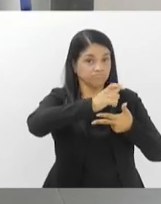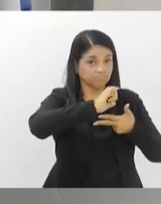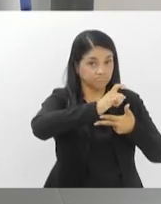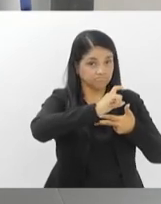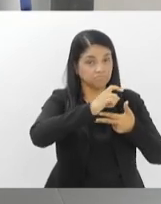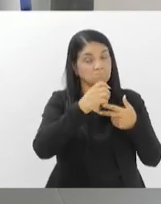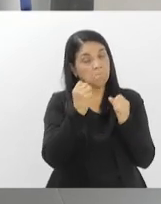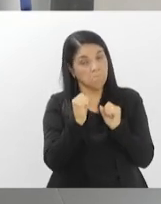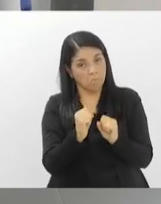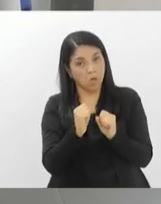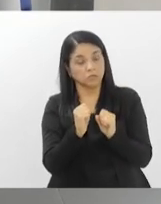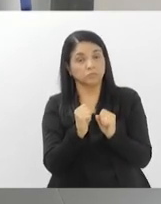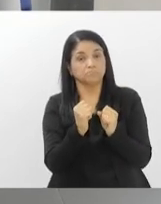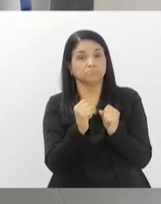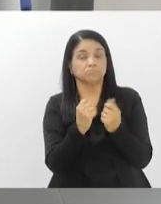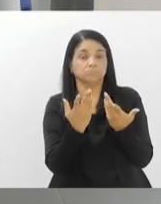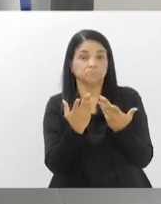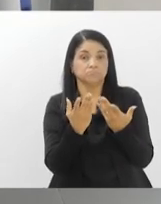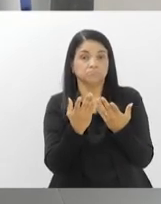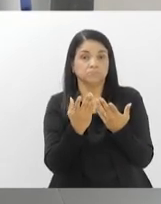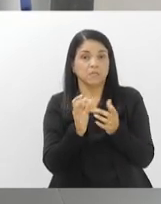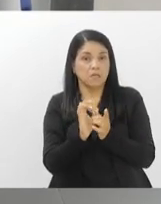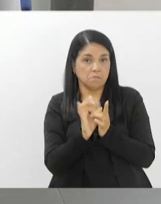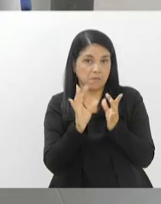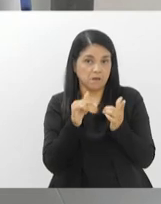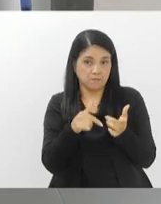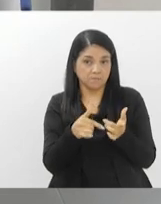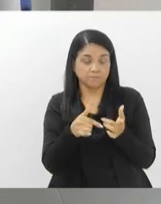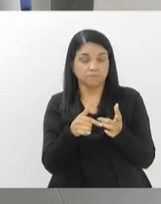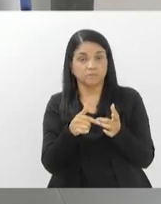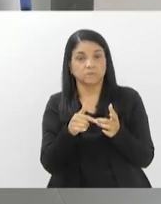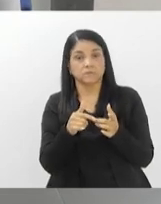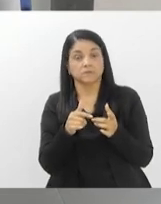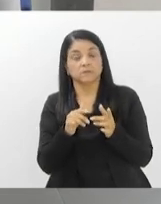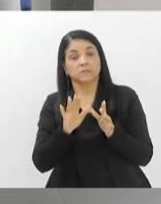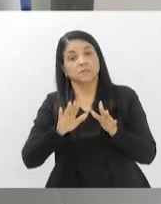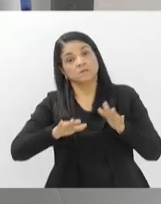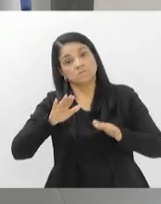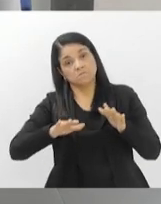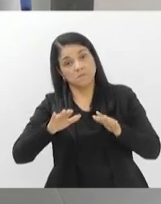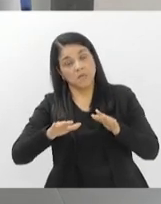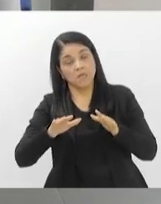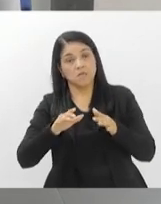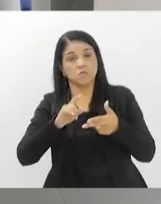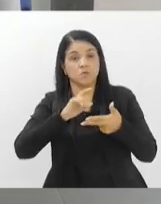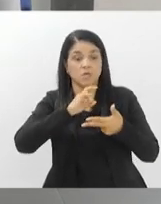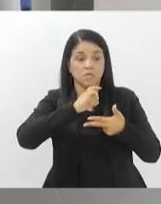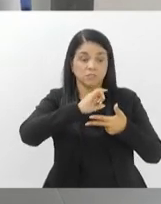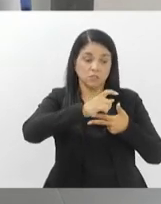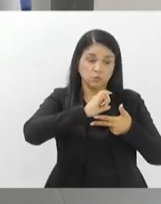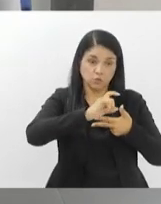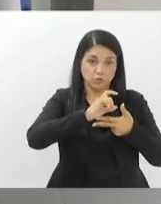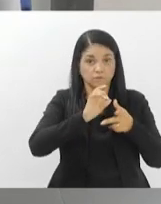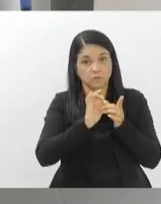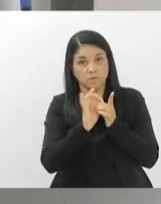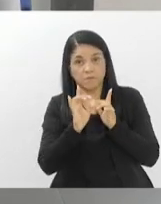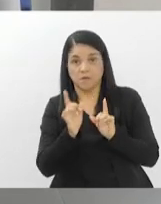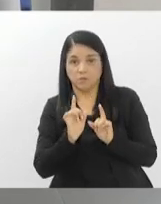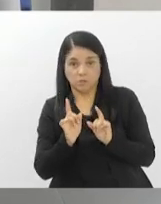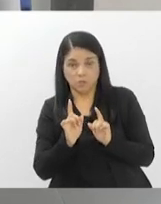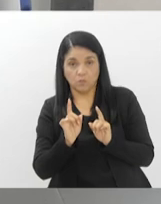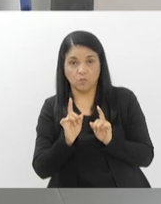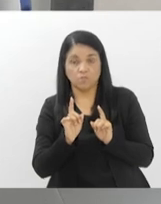queira, ainda que seja por mera discricionalidade do Executivo adotá-lo ou não, ele vai